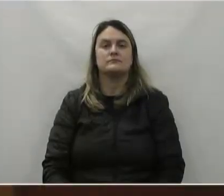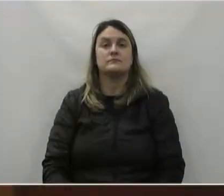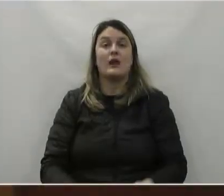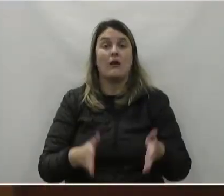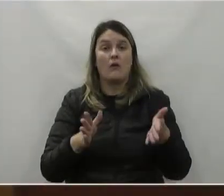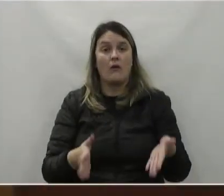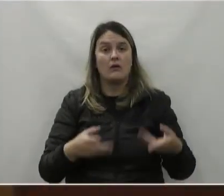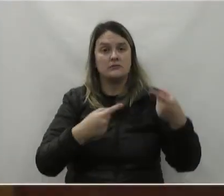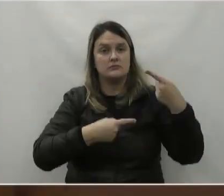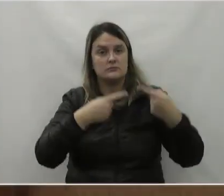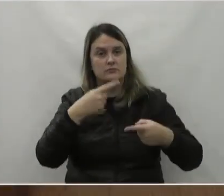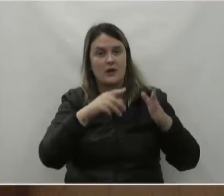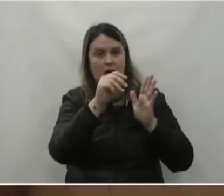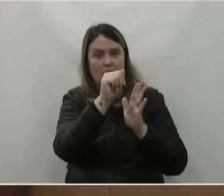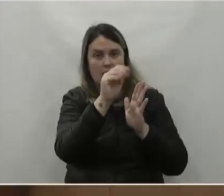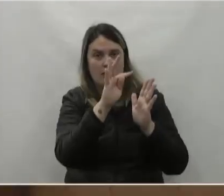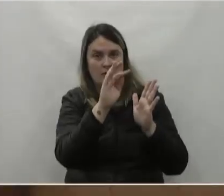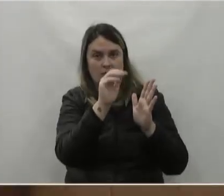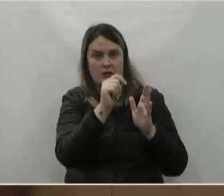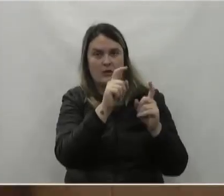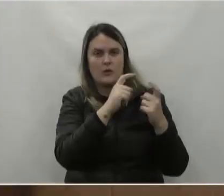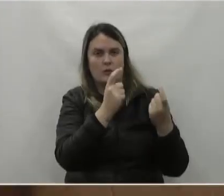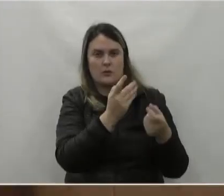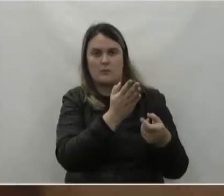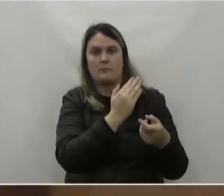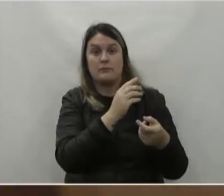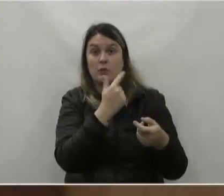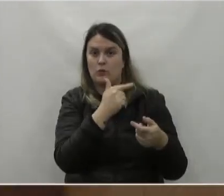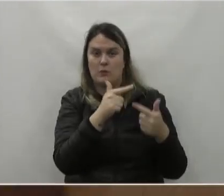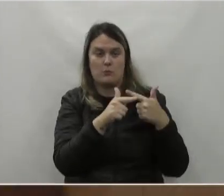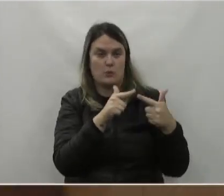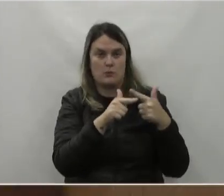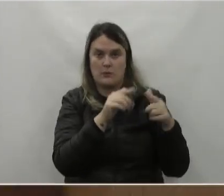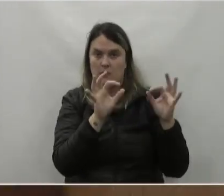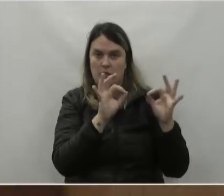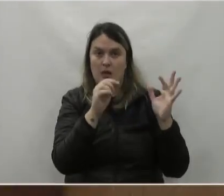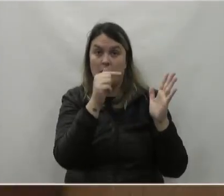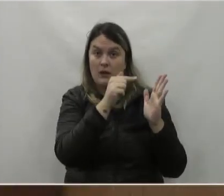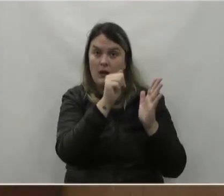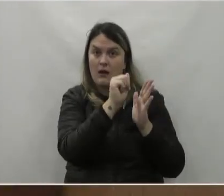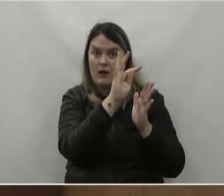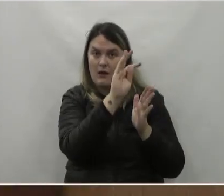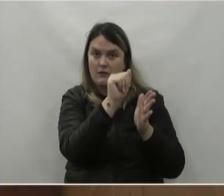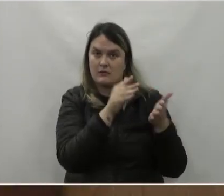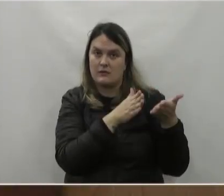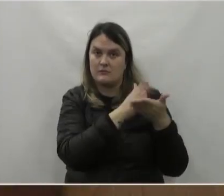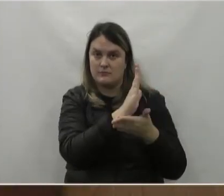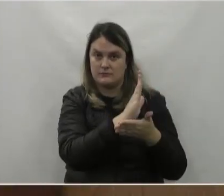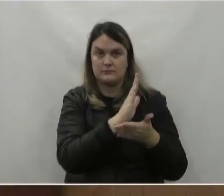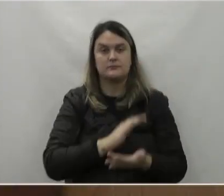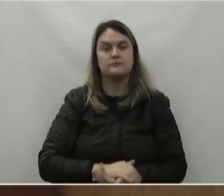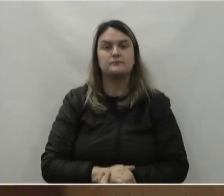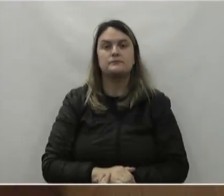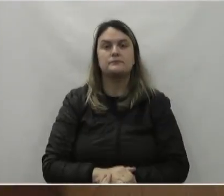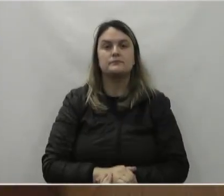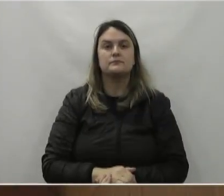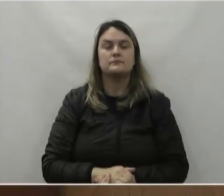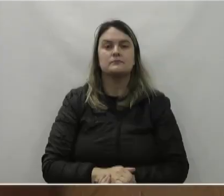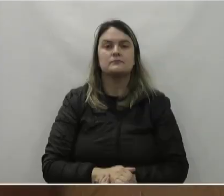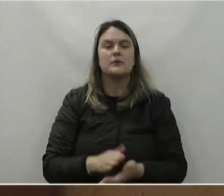Passamos agora à discussão da ata da reunião anterior. Caso não haja retificações ou impugnações, consideraremos a ata